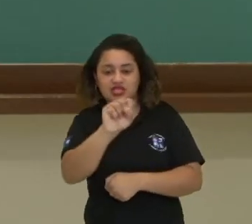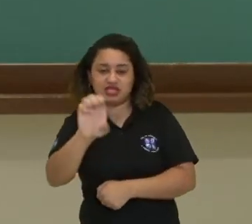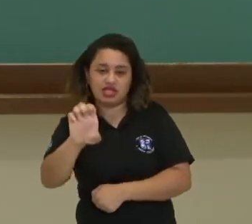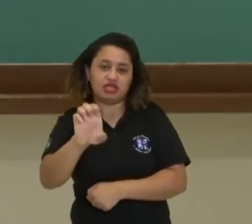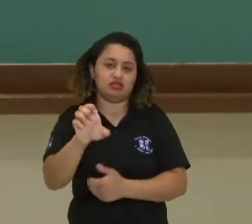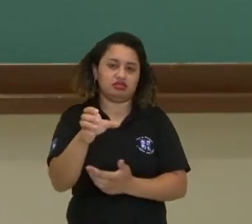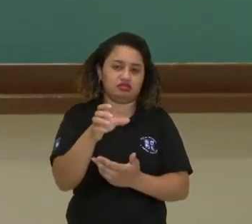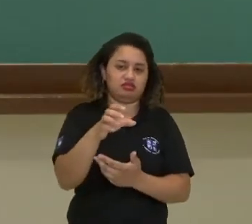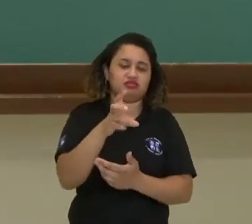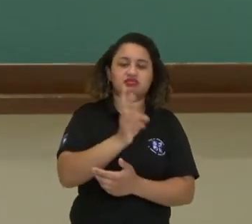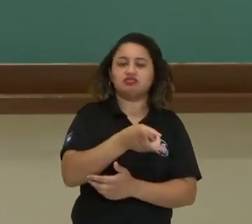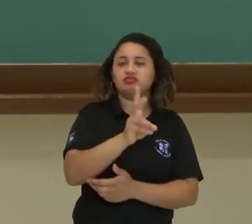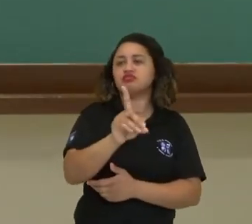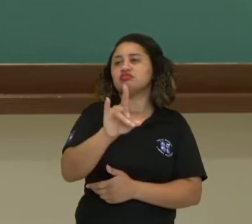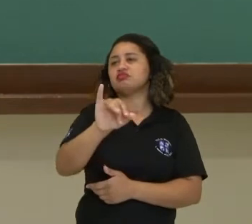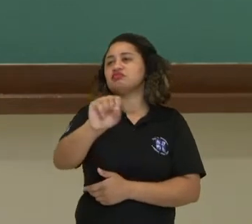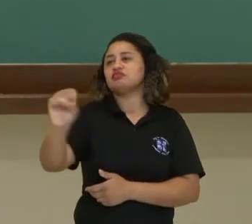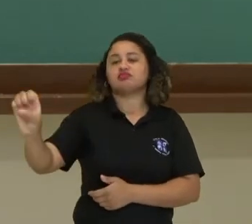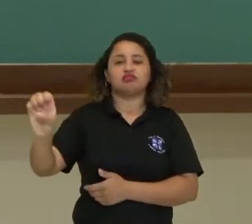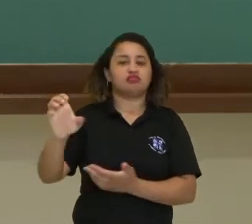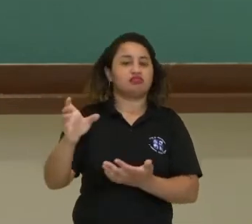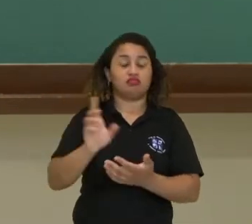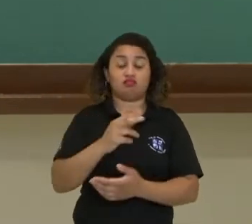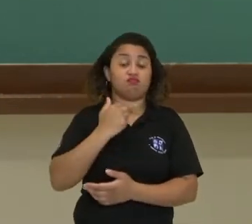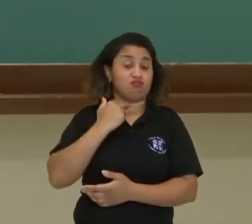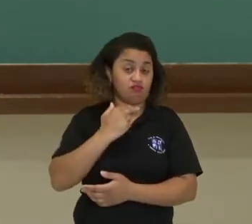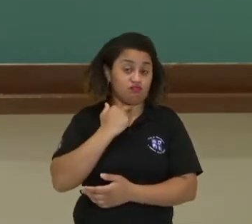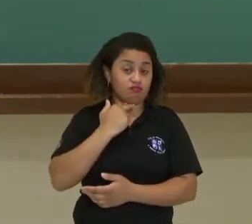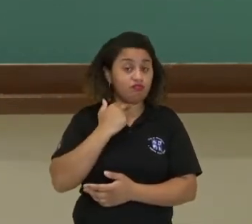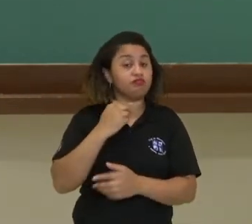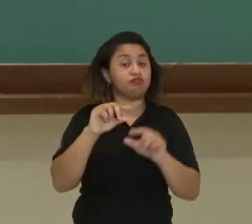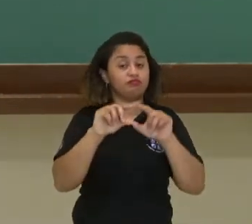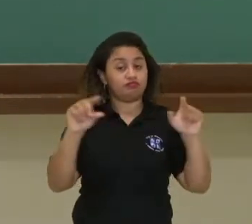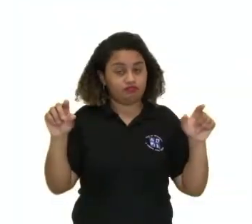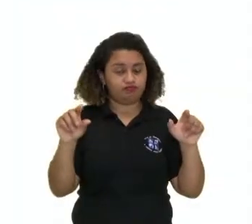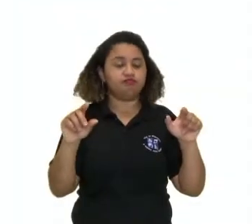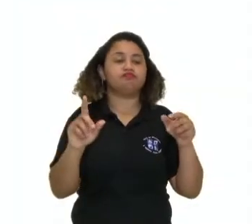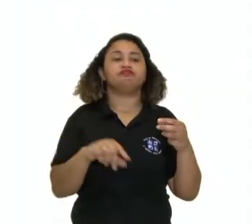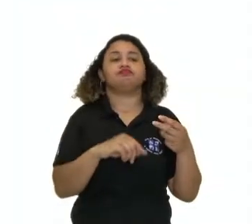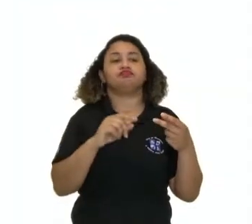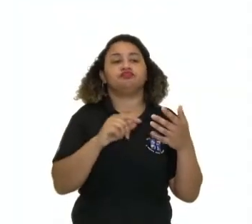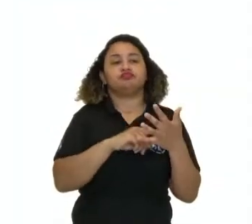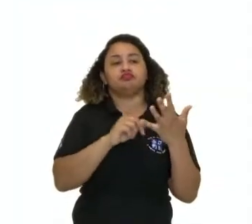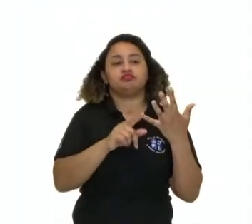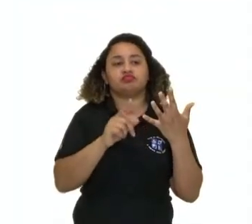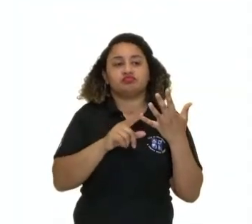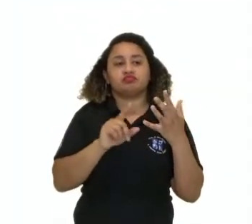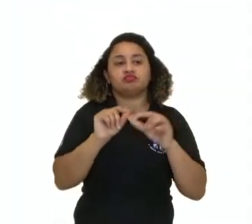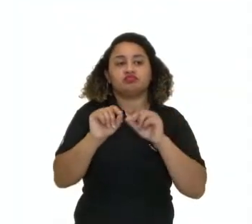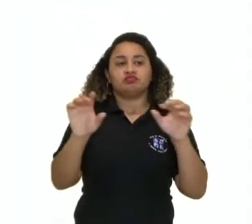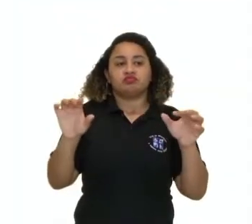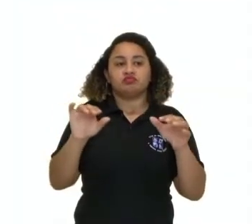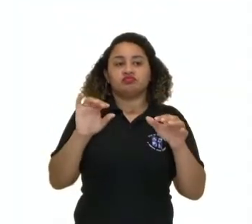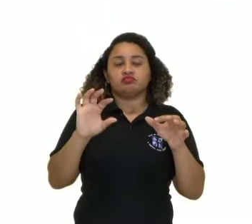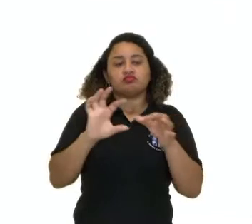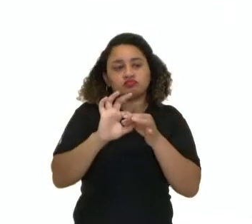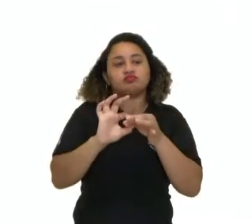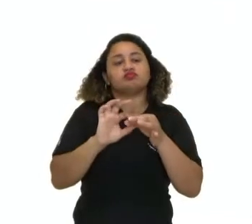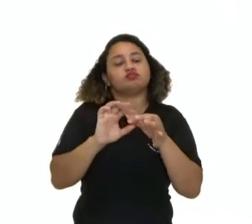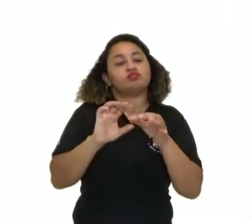dizer sempre disse não é sempre se diz tá conjunção subordinativa que é